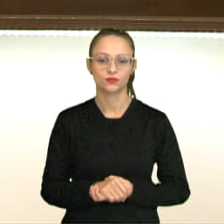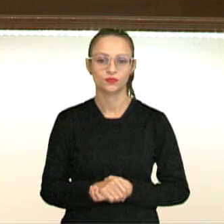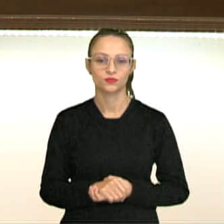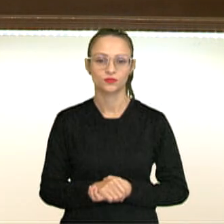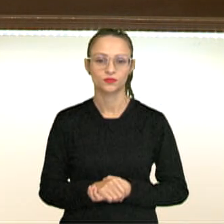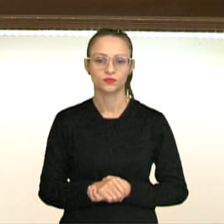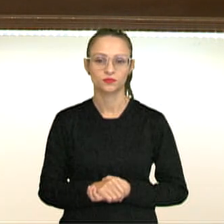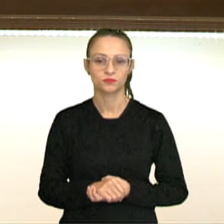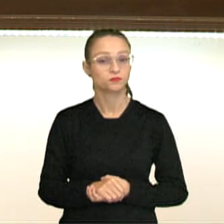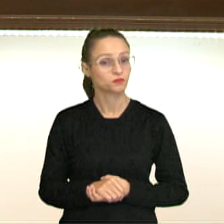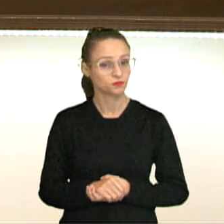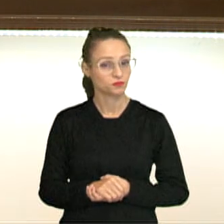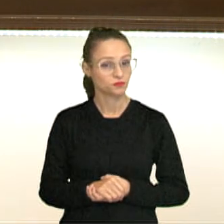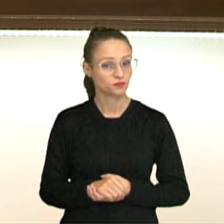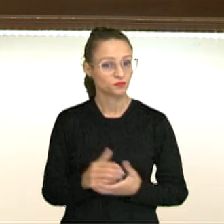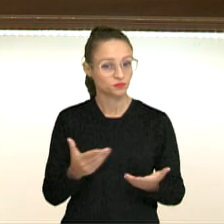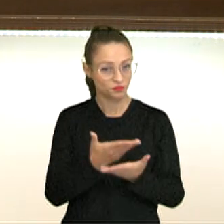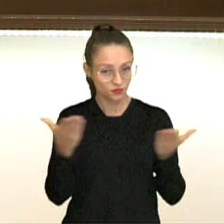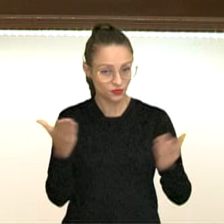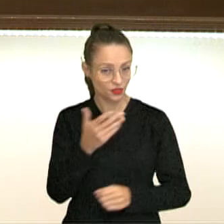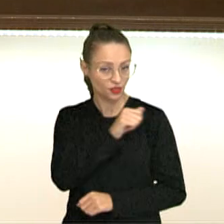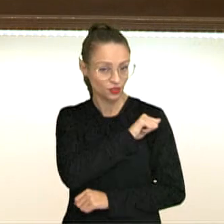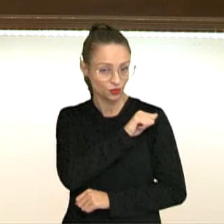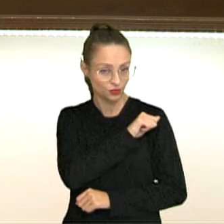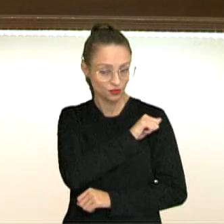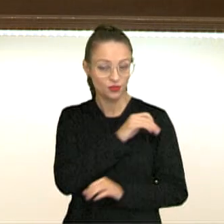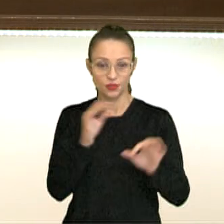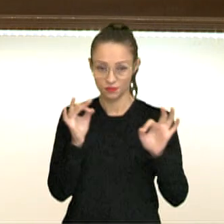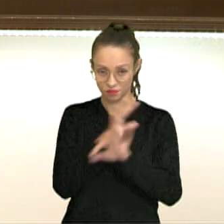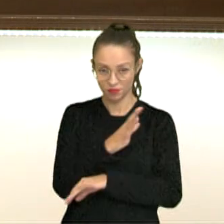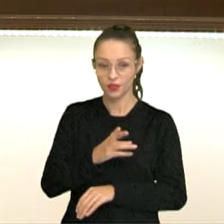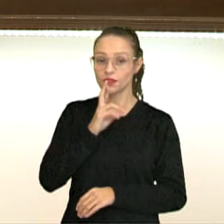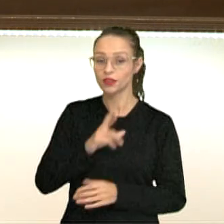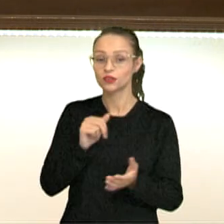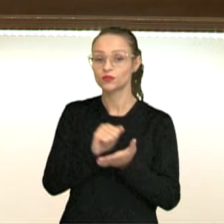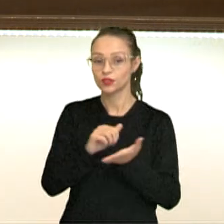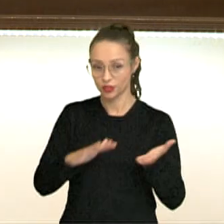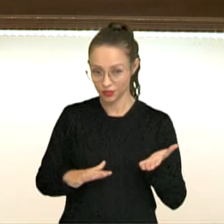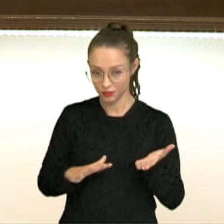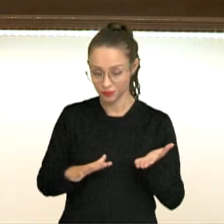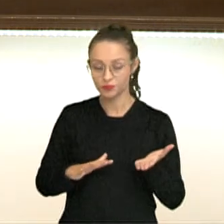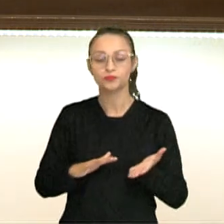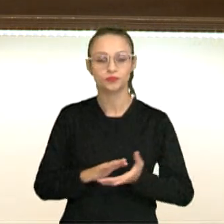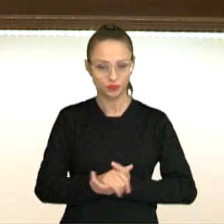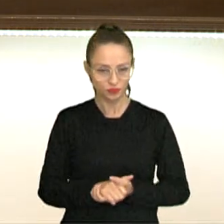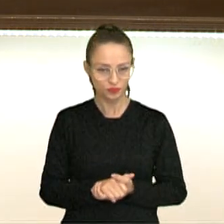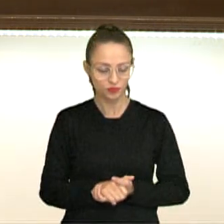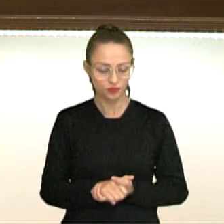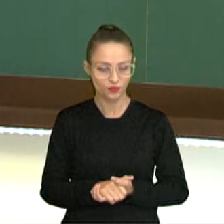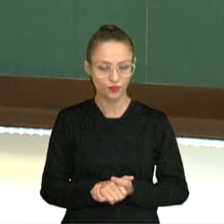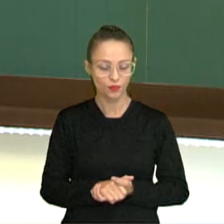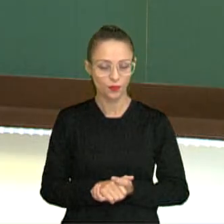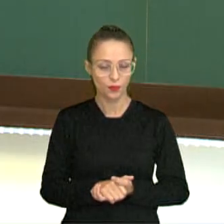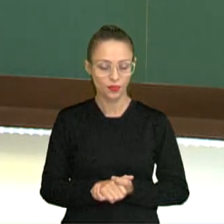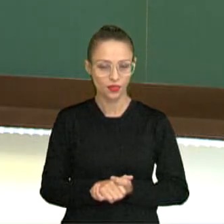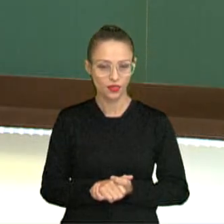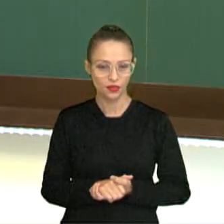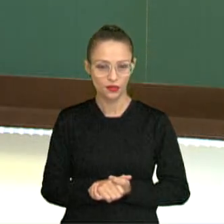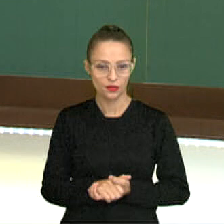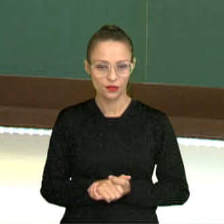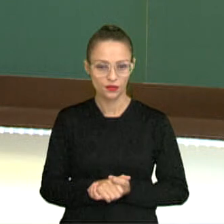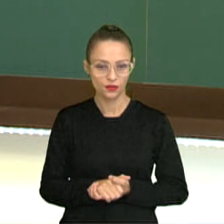E aí, estudantes, realizaram a atividade? Vamos a ver acá.